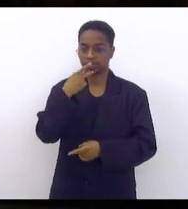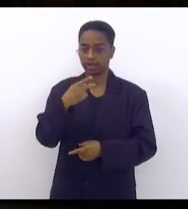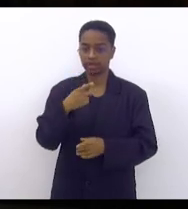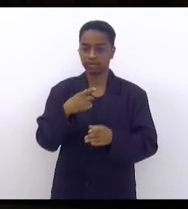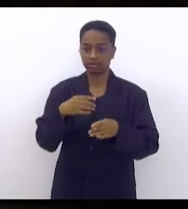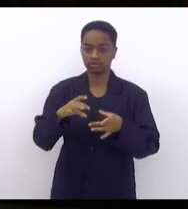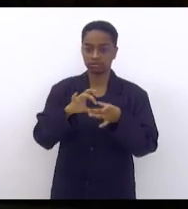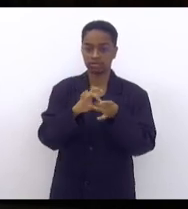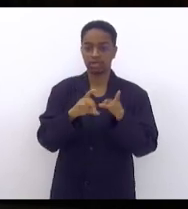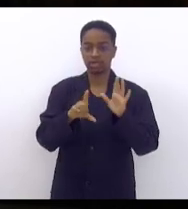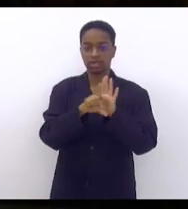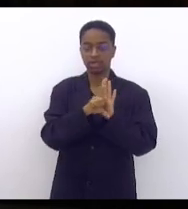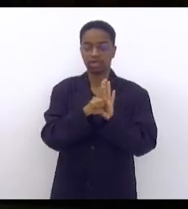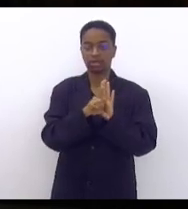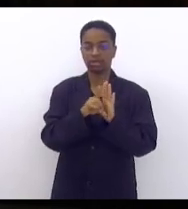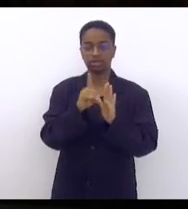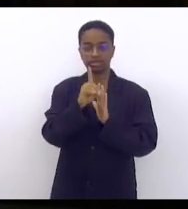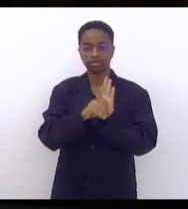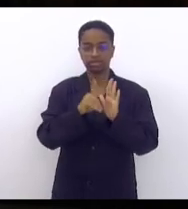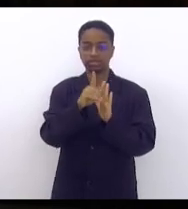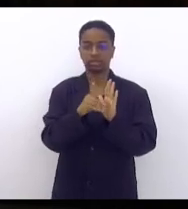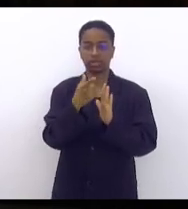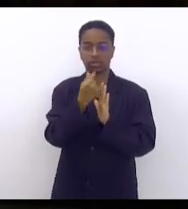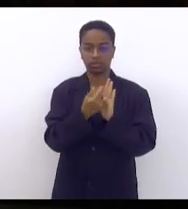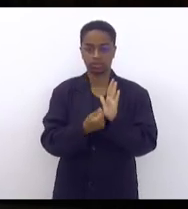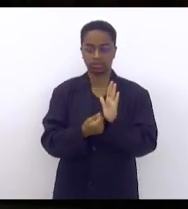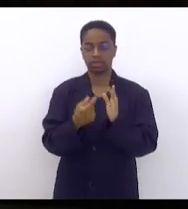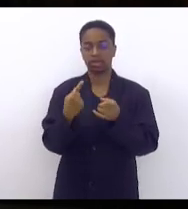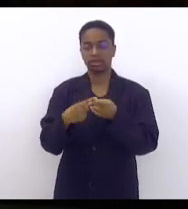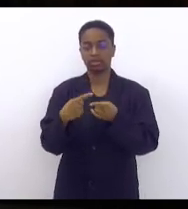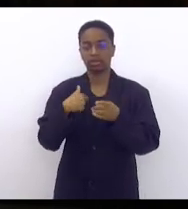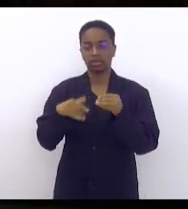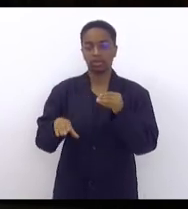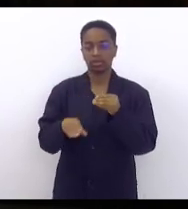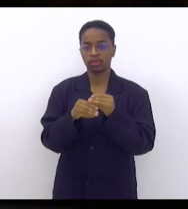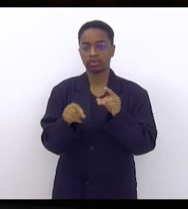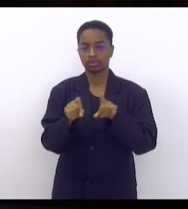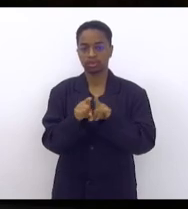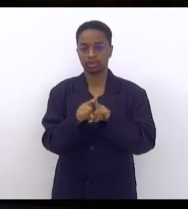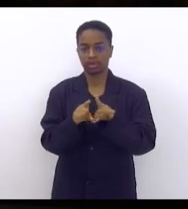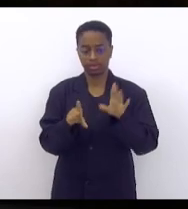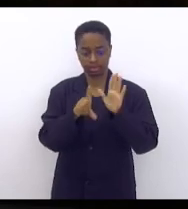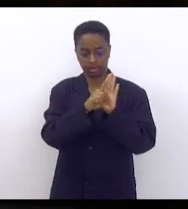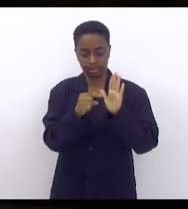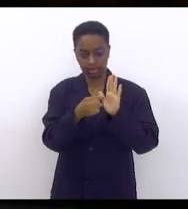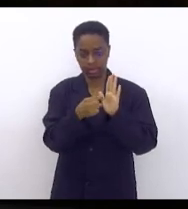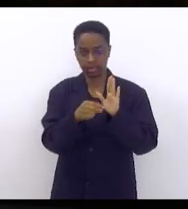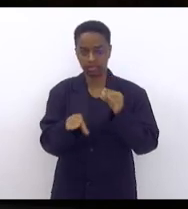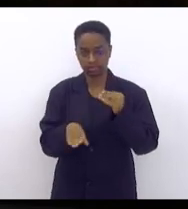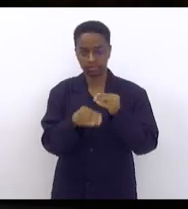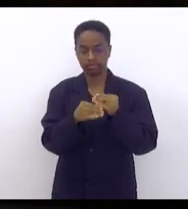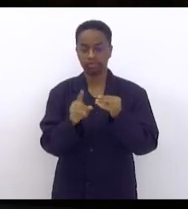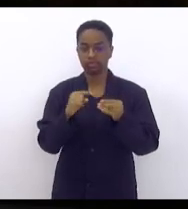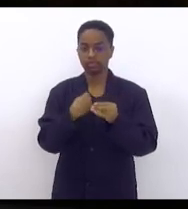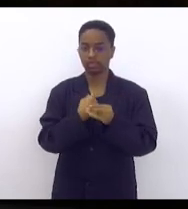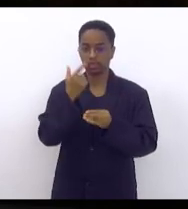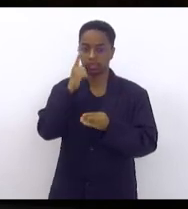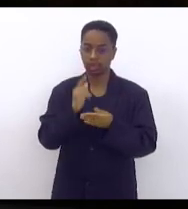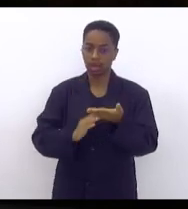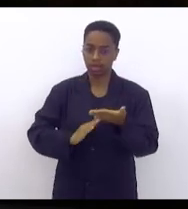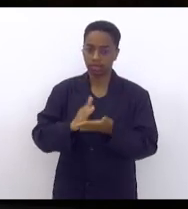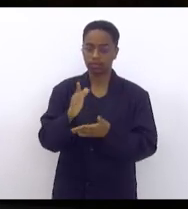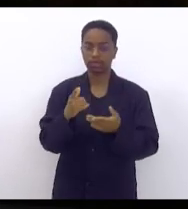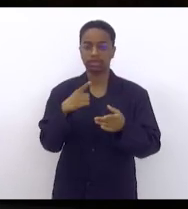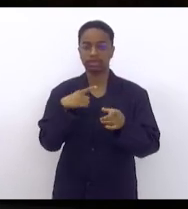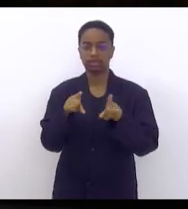Orçamentárias. Até eu incluí também nessa Lei de Diretrizes Orçamentárias, que a gente aprovou aqui, que tem